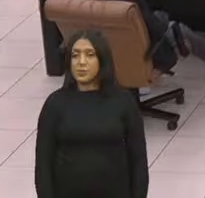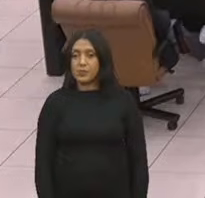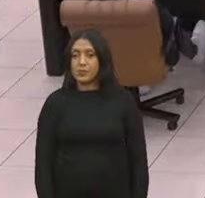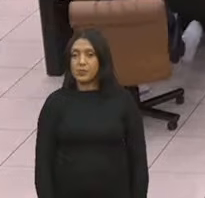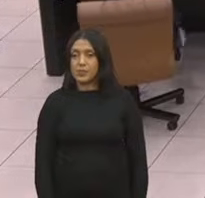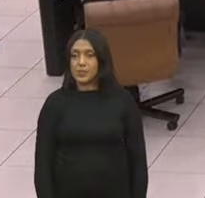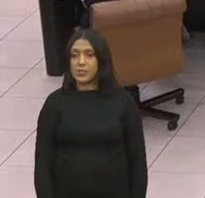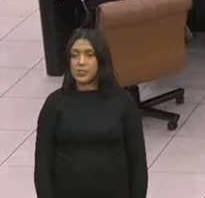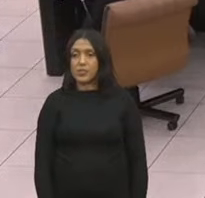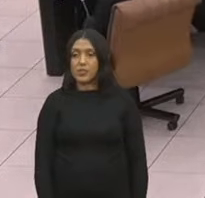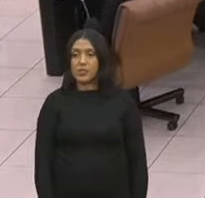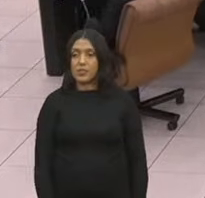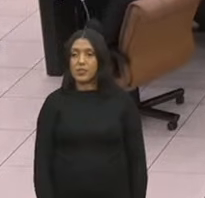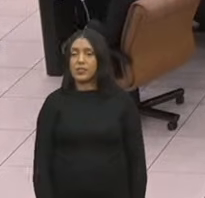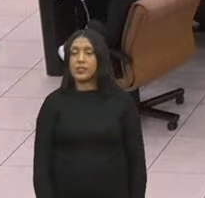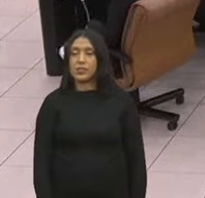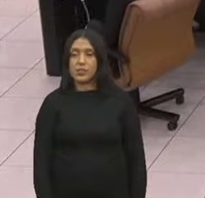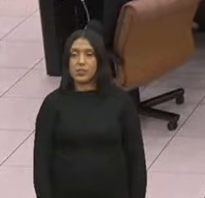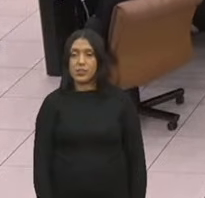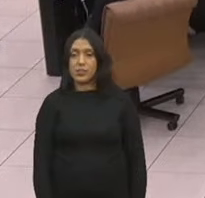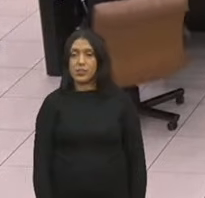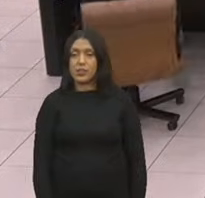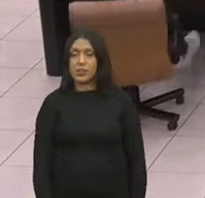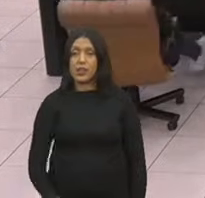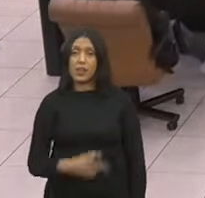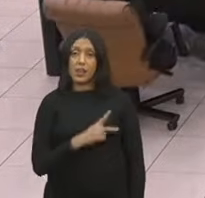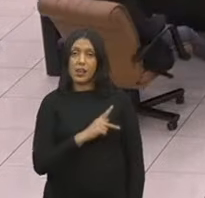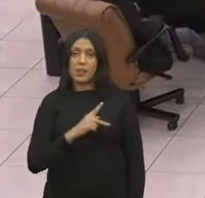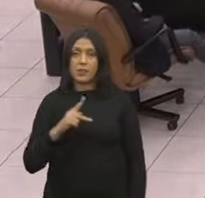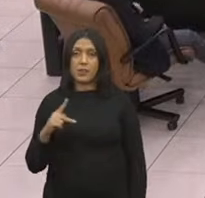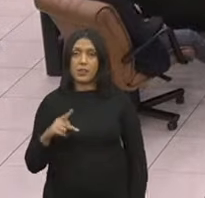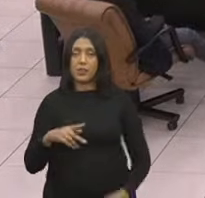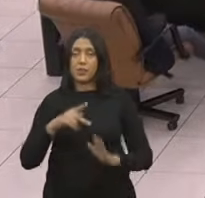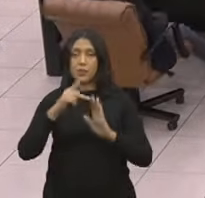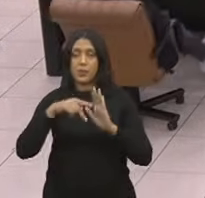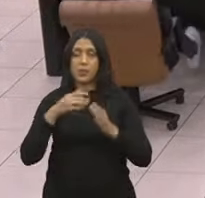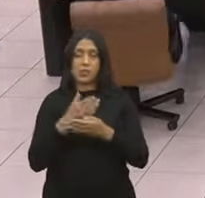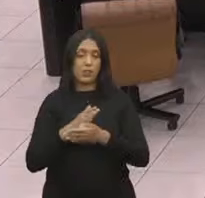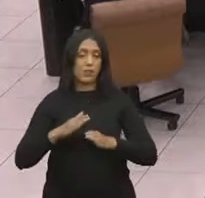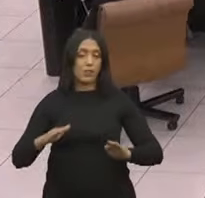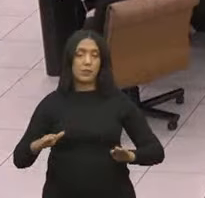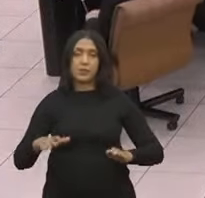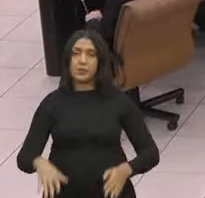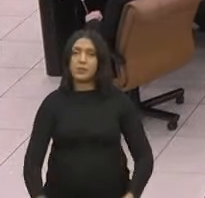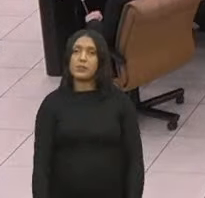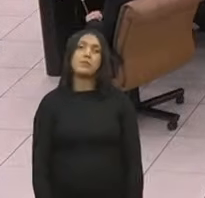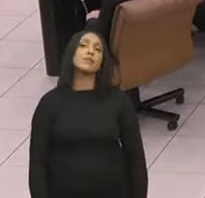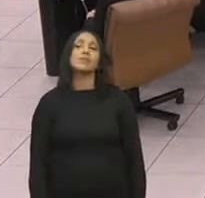Senhor presidente, não há mais projetos na ordem do dia.